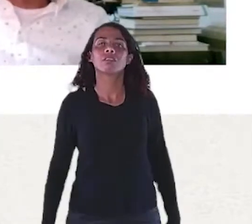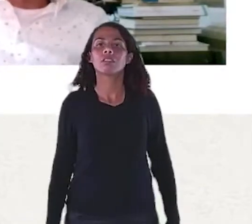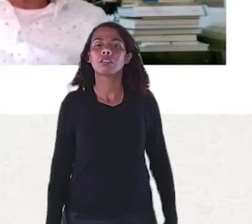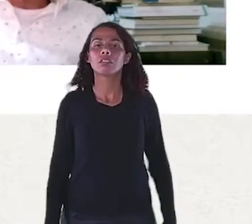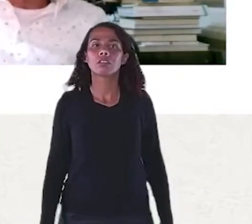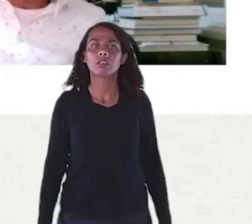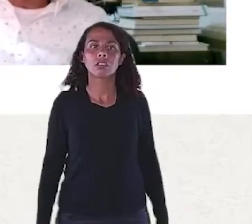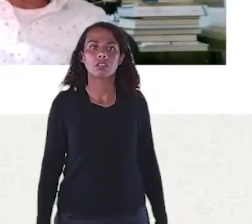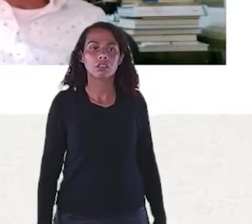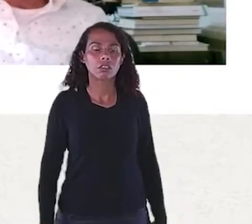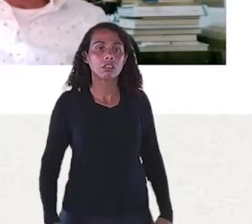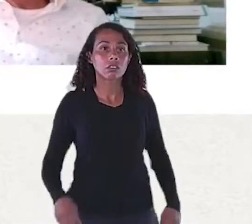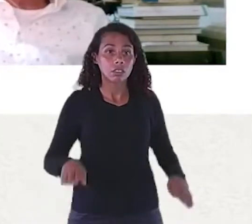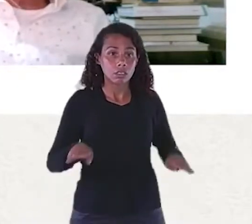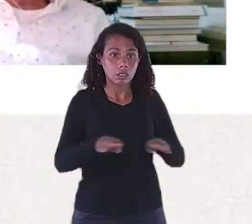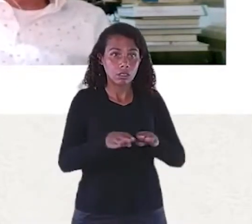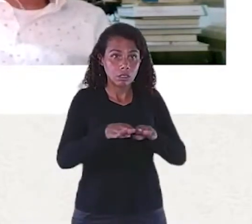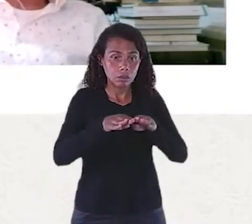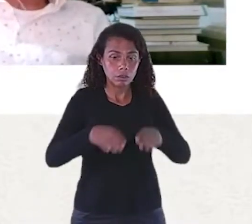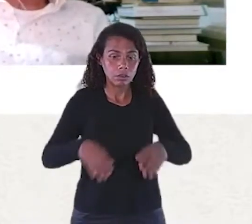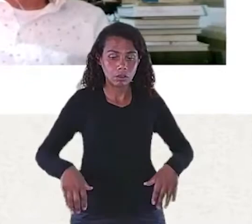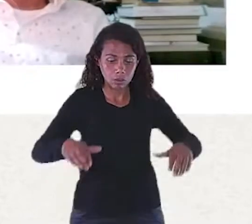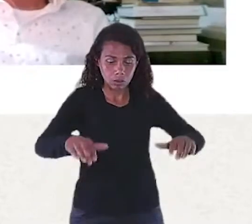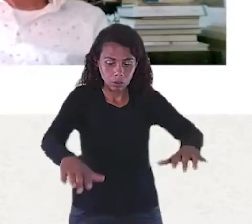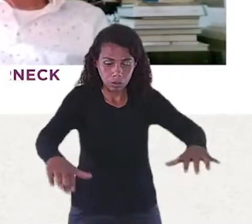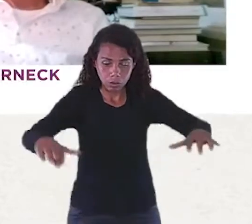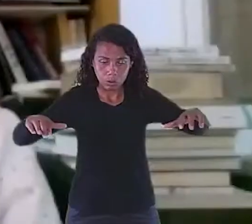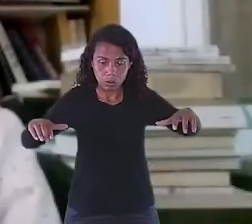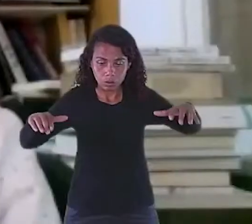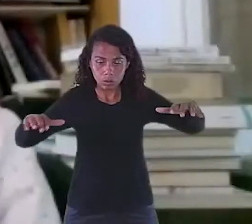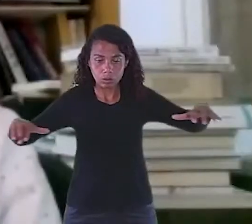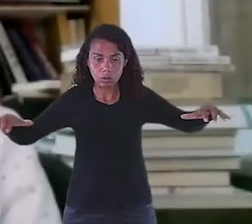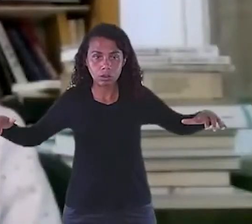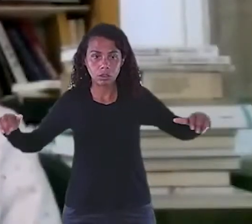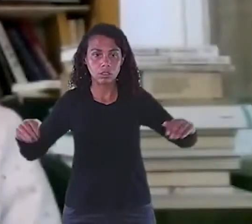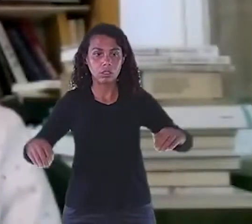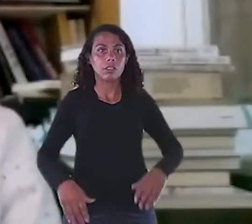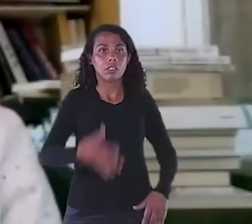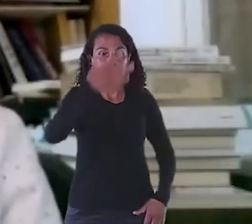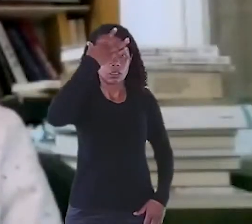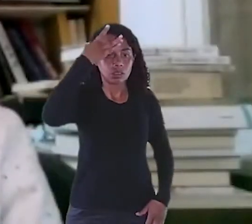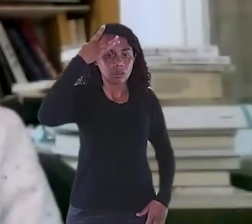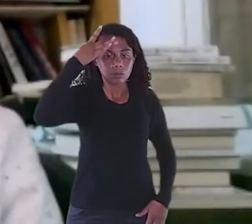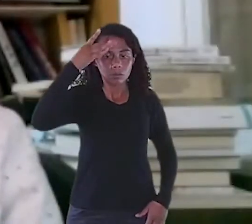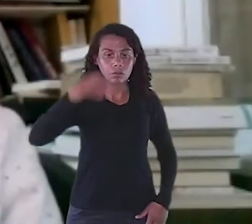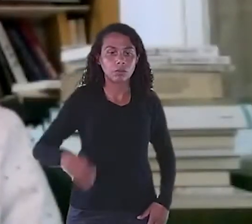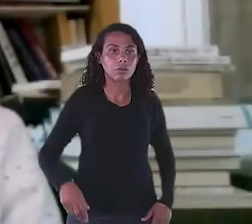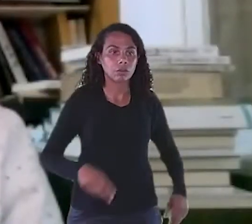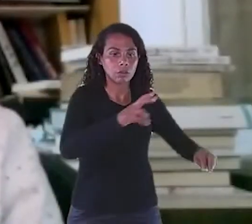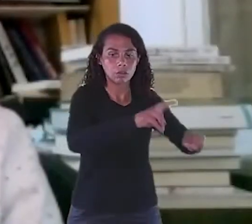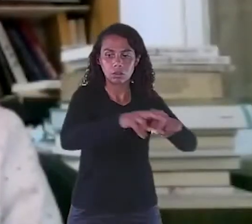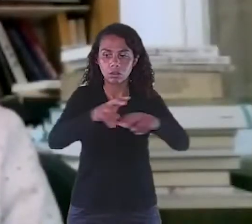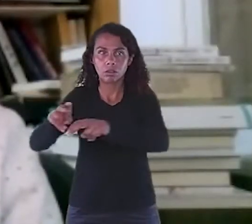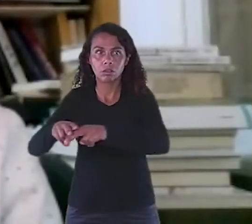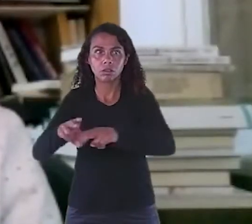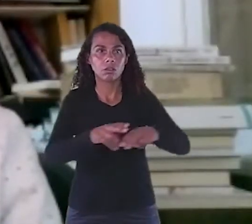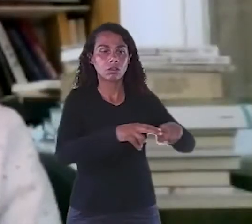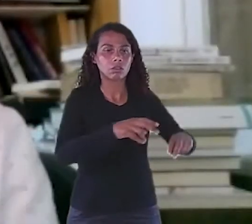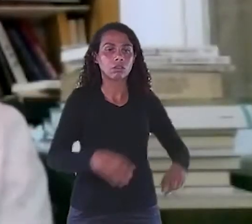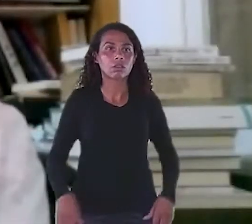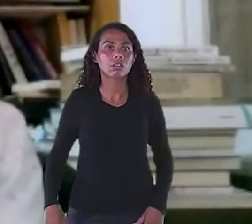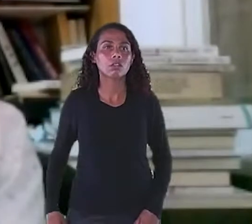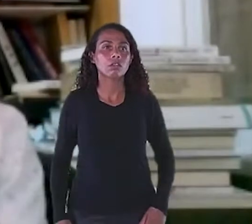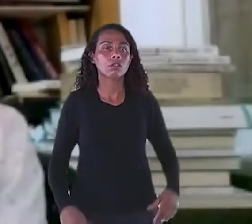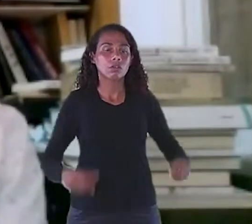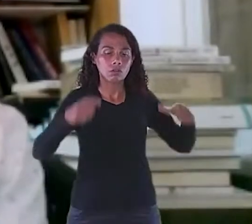O auditório parecia, figurava um pouco um Mata Borrão. Ninguém mais sabe o que é Mata Borrão, não é?